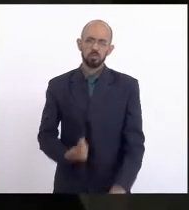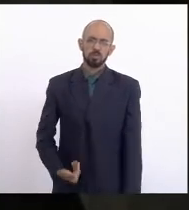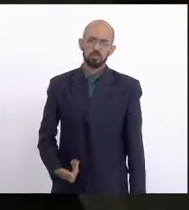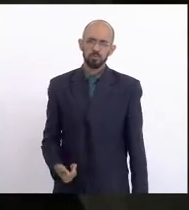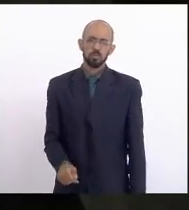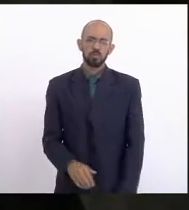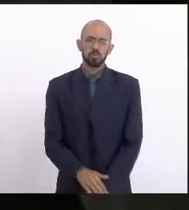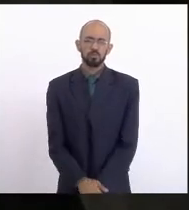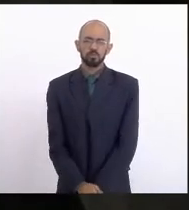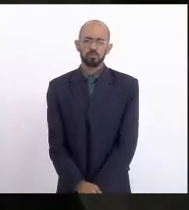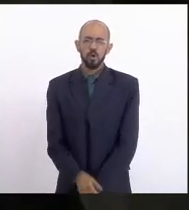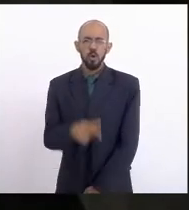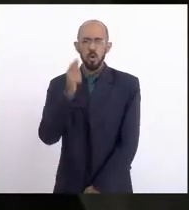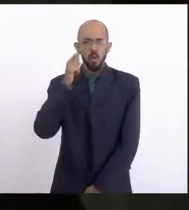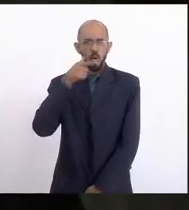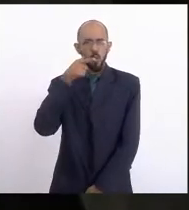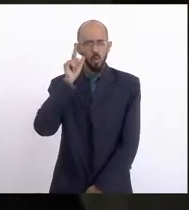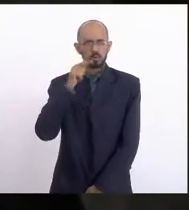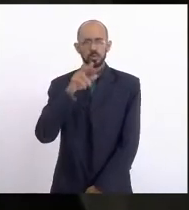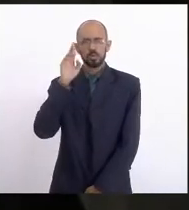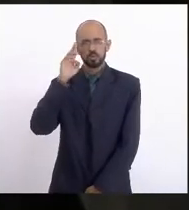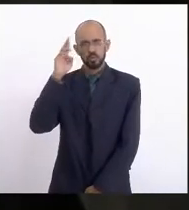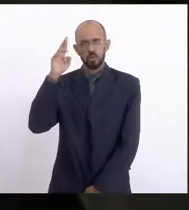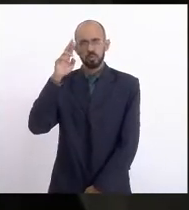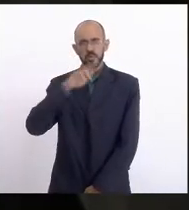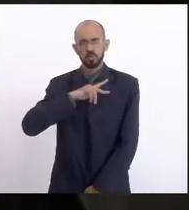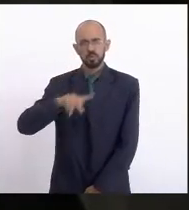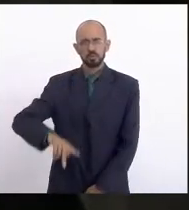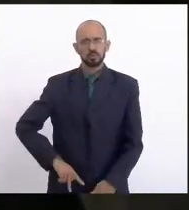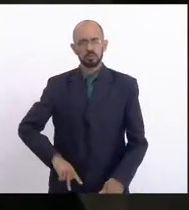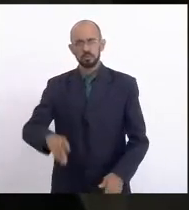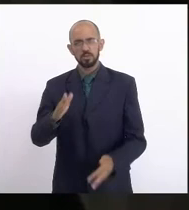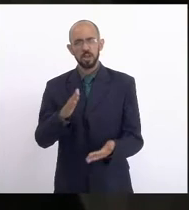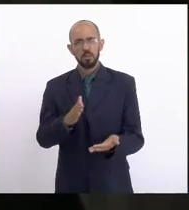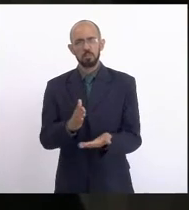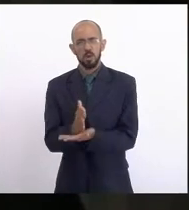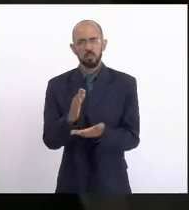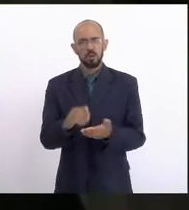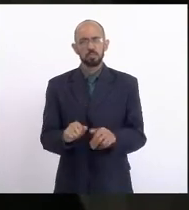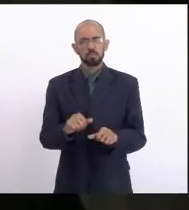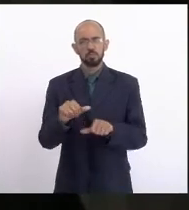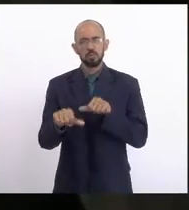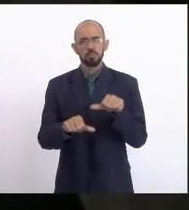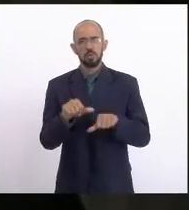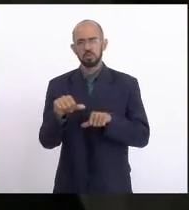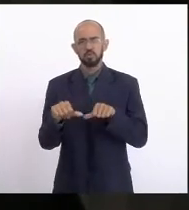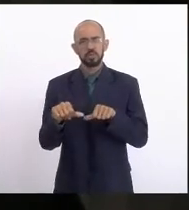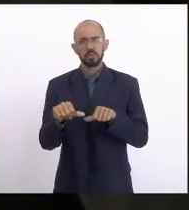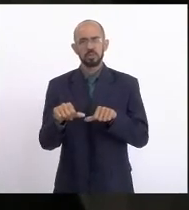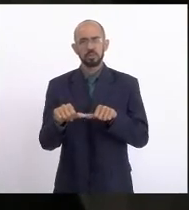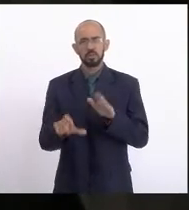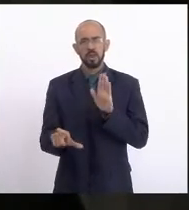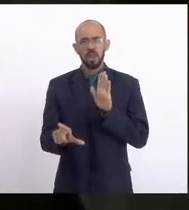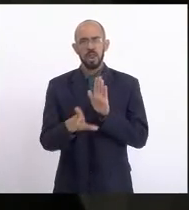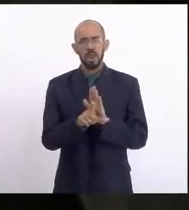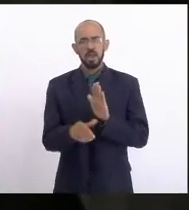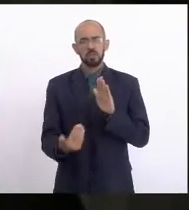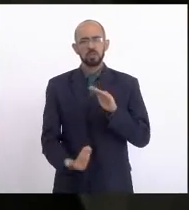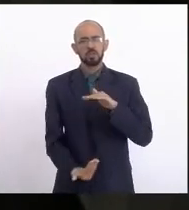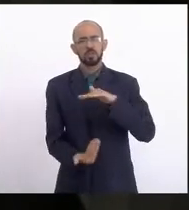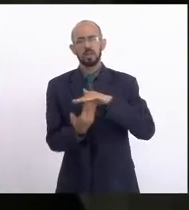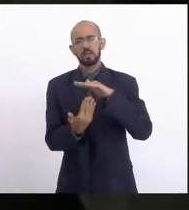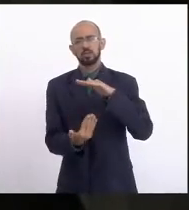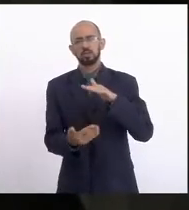Ontem mesmo, senhor presidente, aprovamos uma modificação na lei do teto de